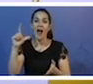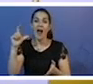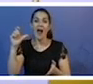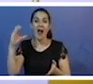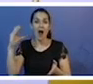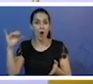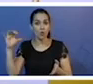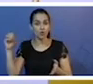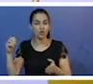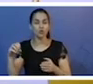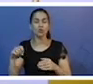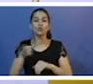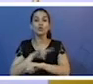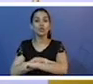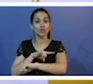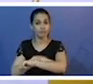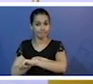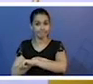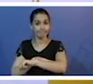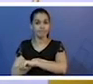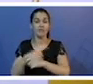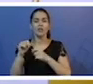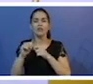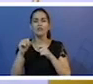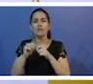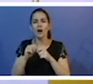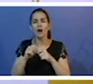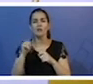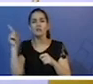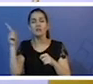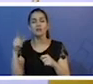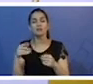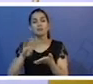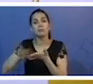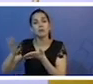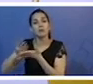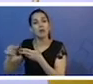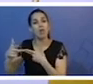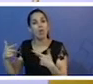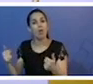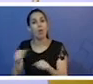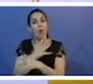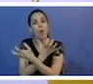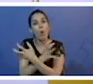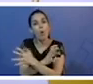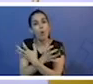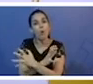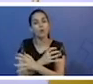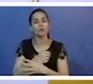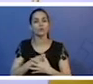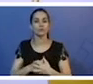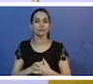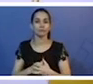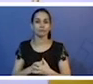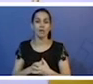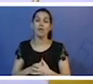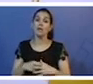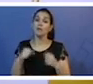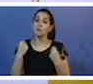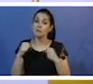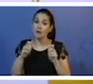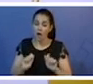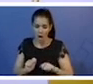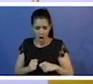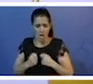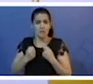urina, perdendo-se assim o nutriente essencial do tecido ósseo, que vai lhe dar ali a resistência para